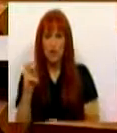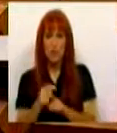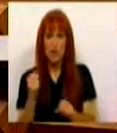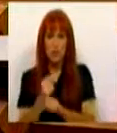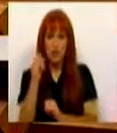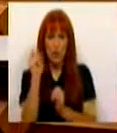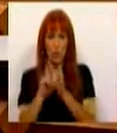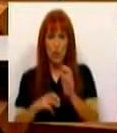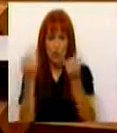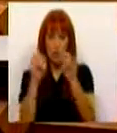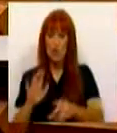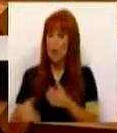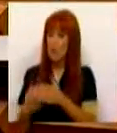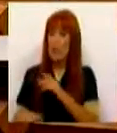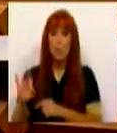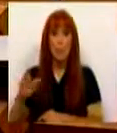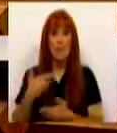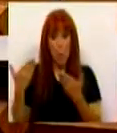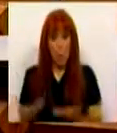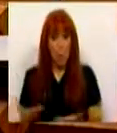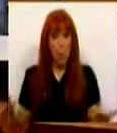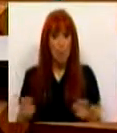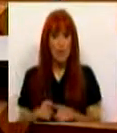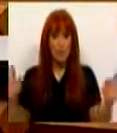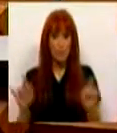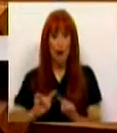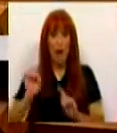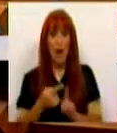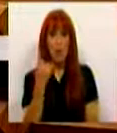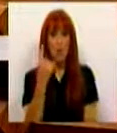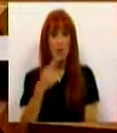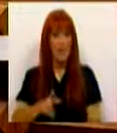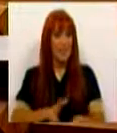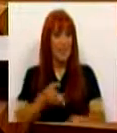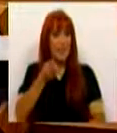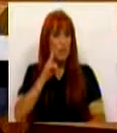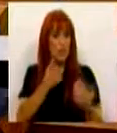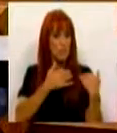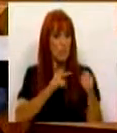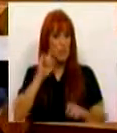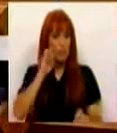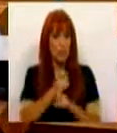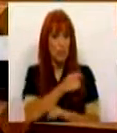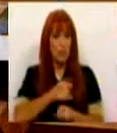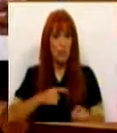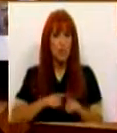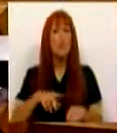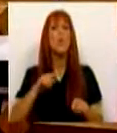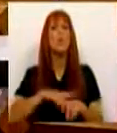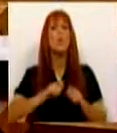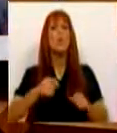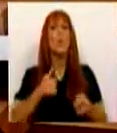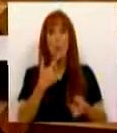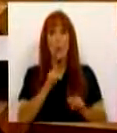entidades reguladoras independentes. A proposta do PSD hoje é reduzir para 1 ano. Os diretores com responsabilidade de supervisão, o tal período de